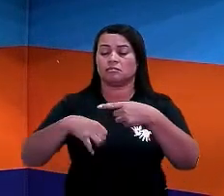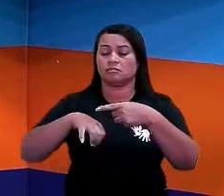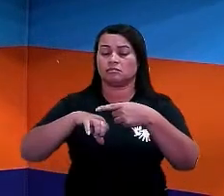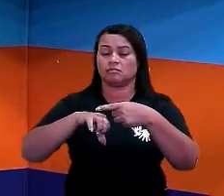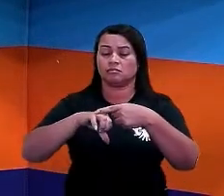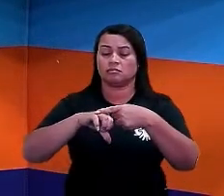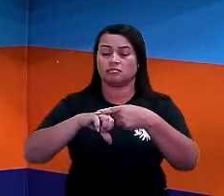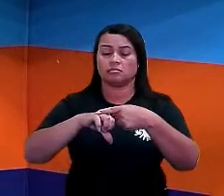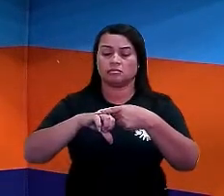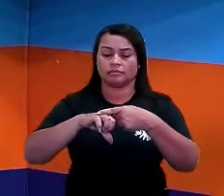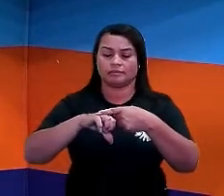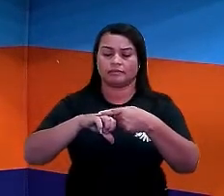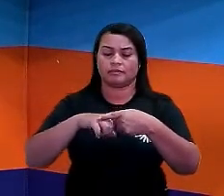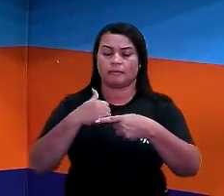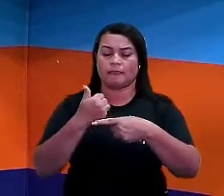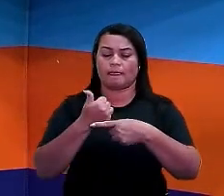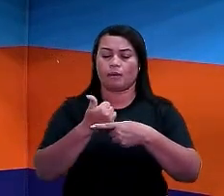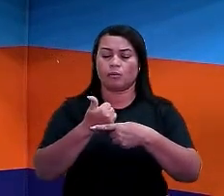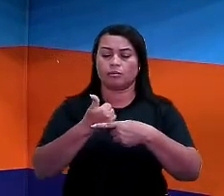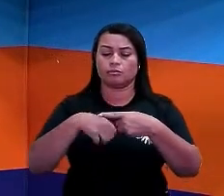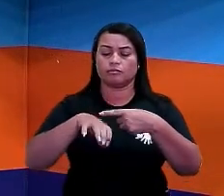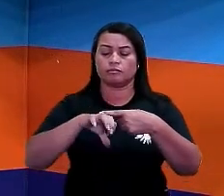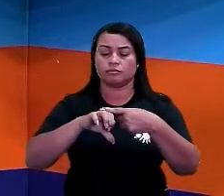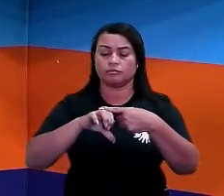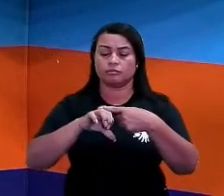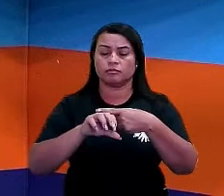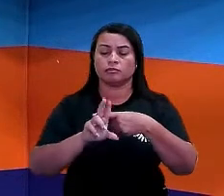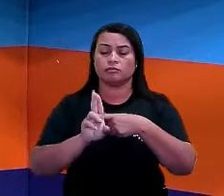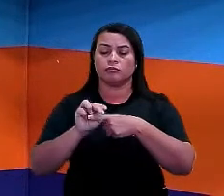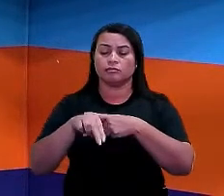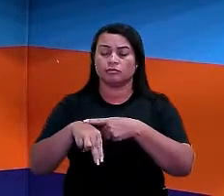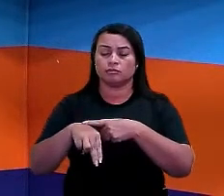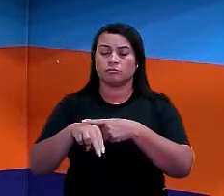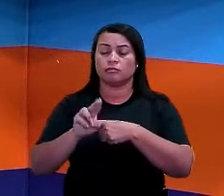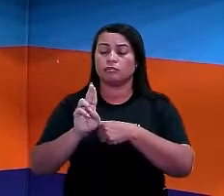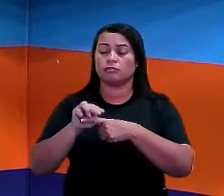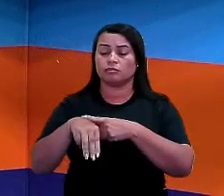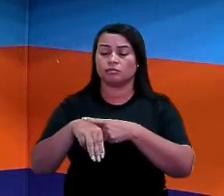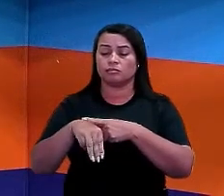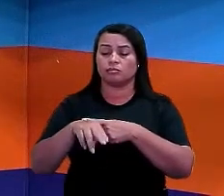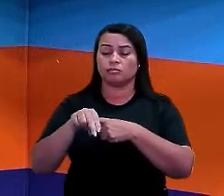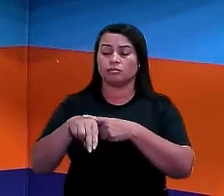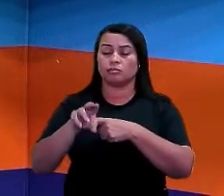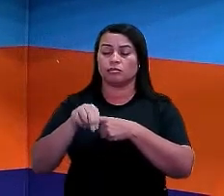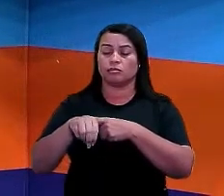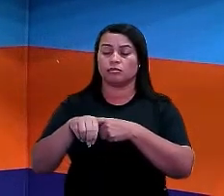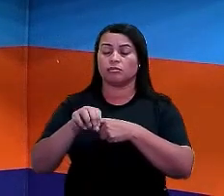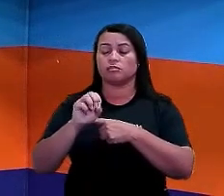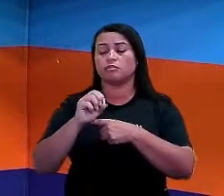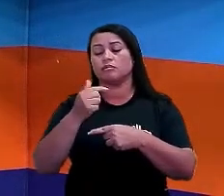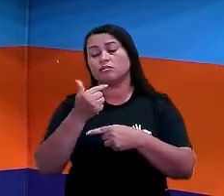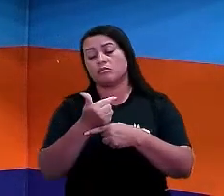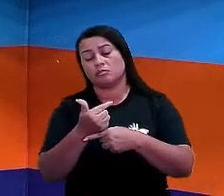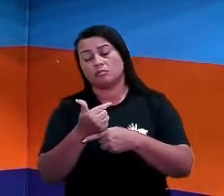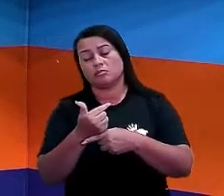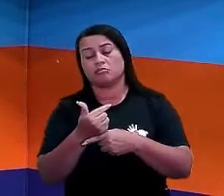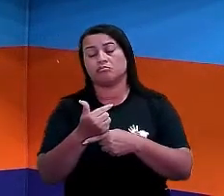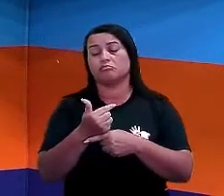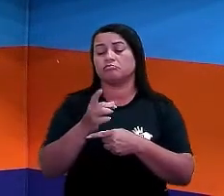ser 1 nono. Se tivesse um 2 aqui em cima, 2 nonos,